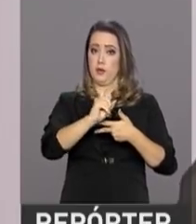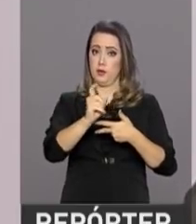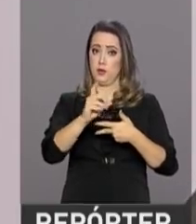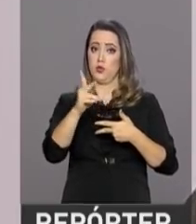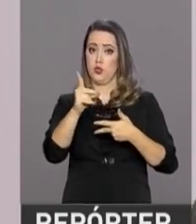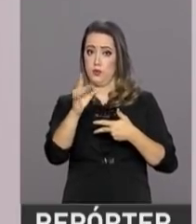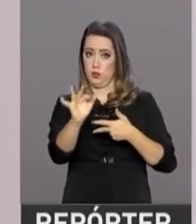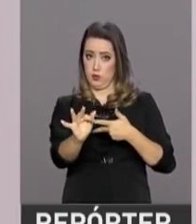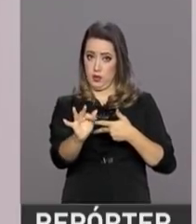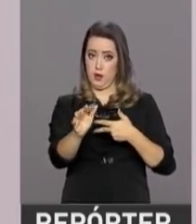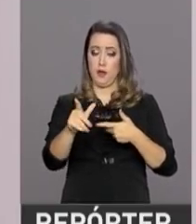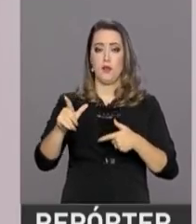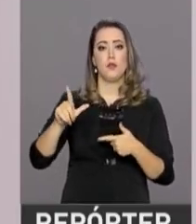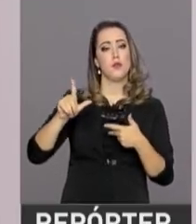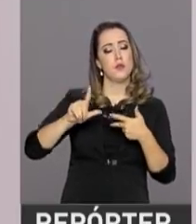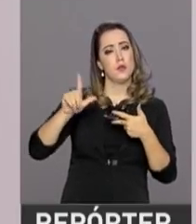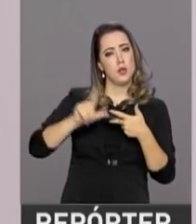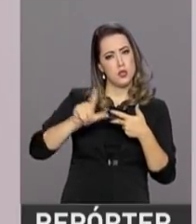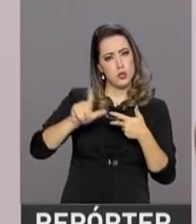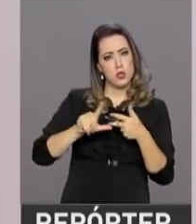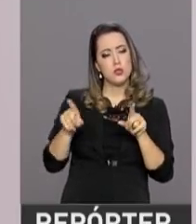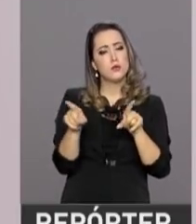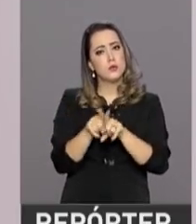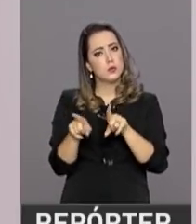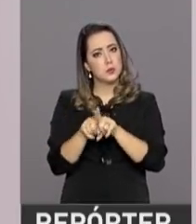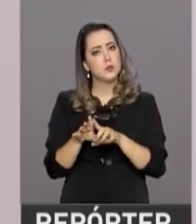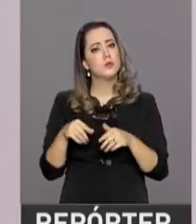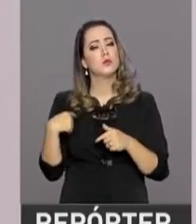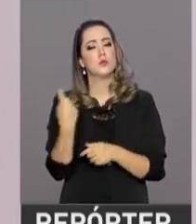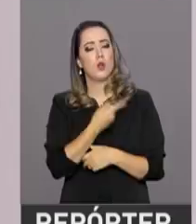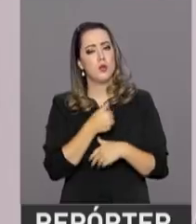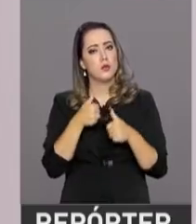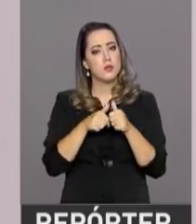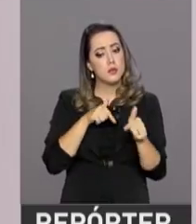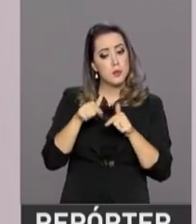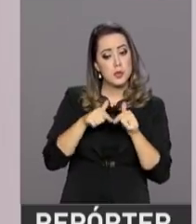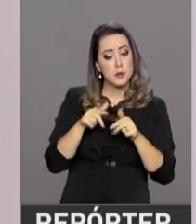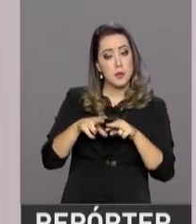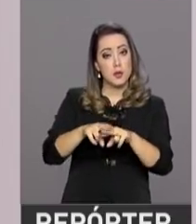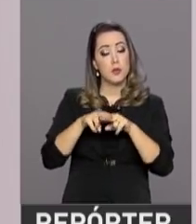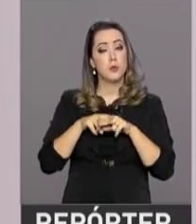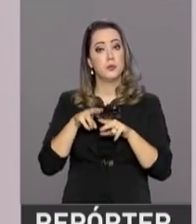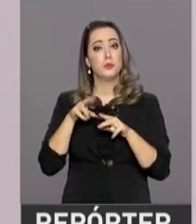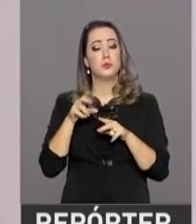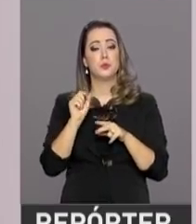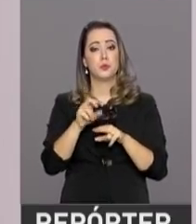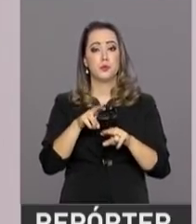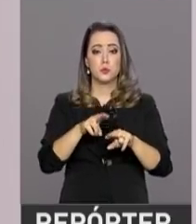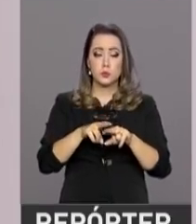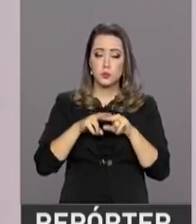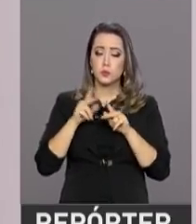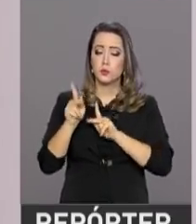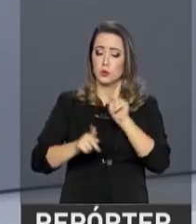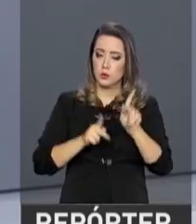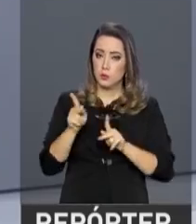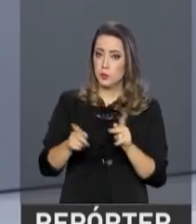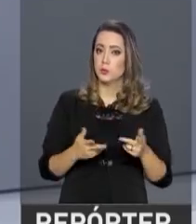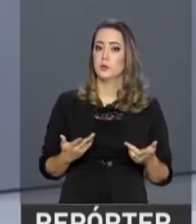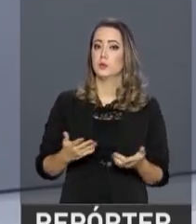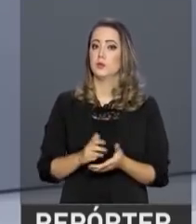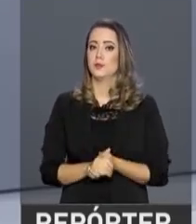leonardo jogadores estão fazendo exatamente a sua parte